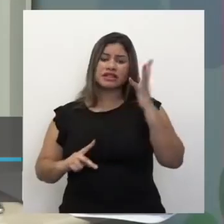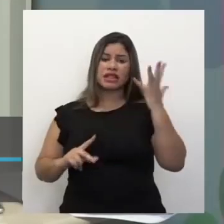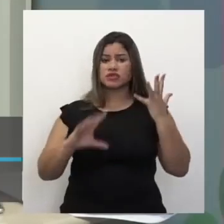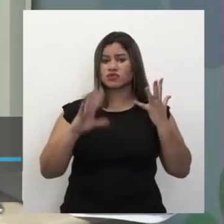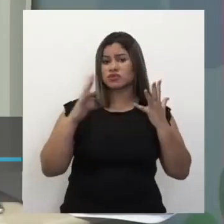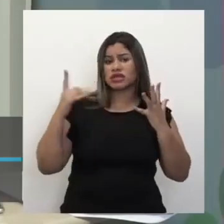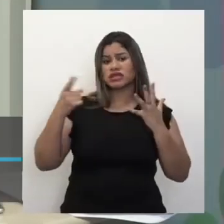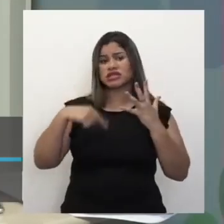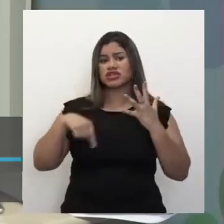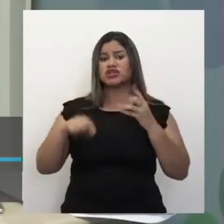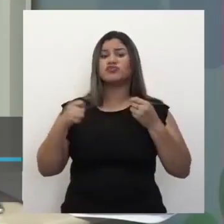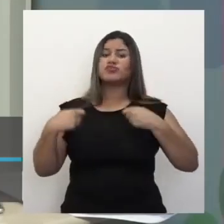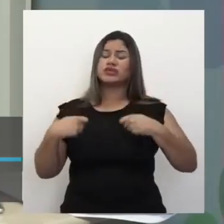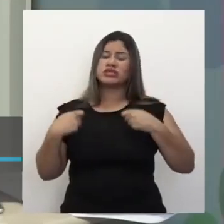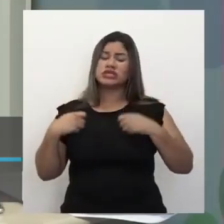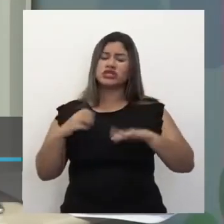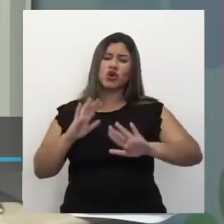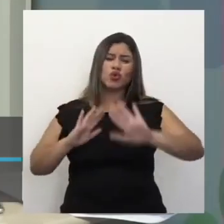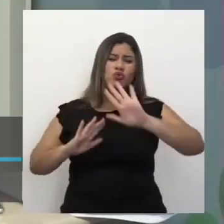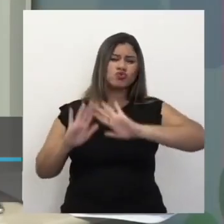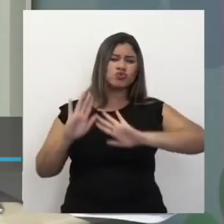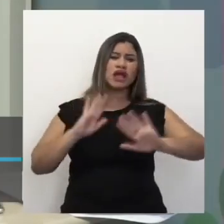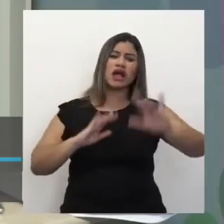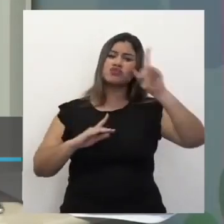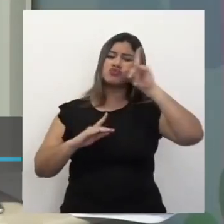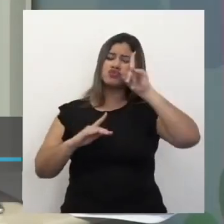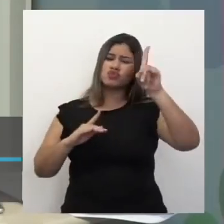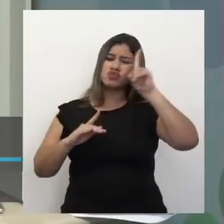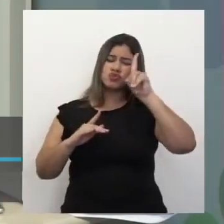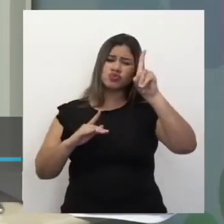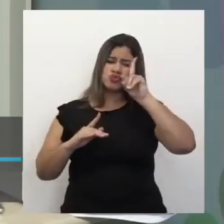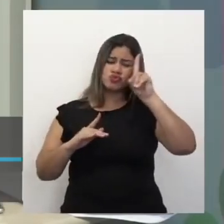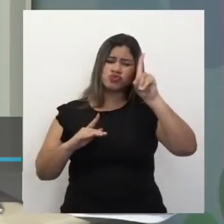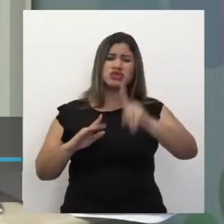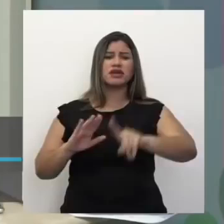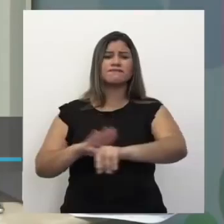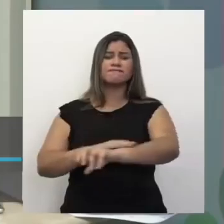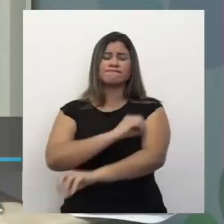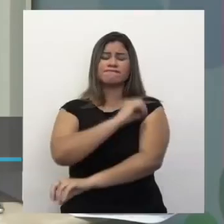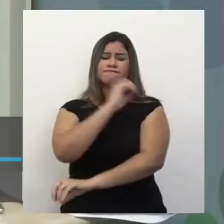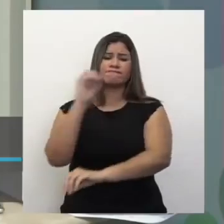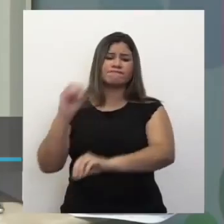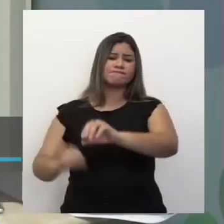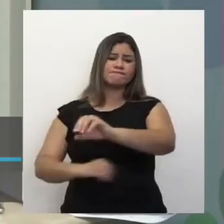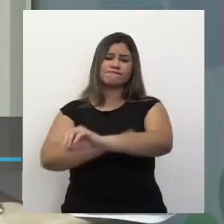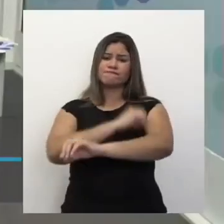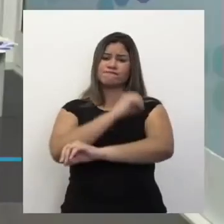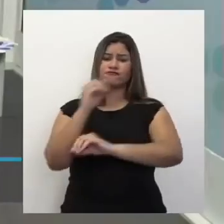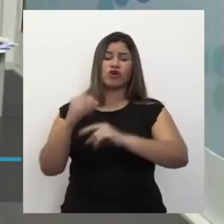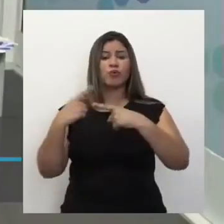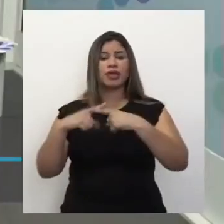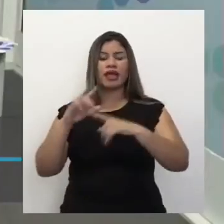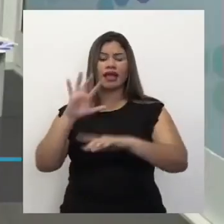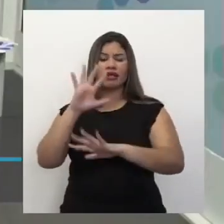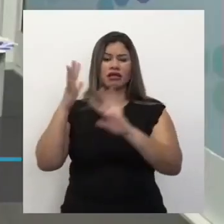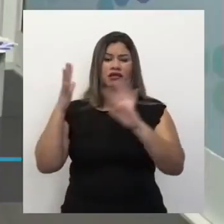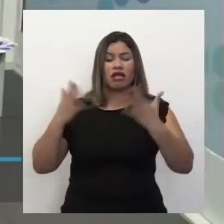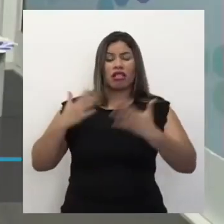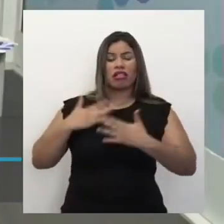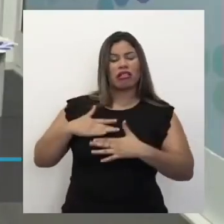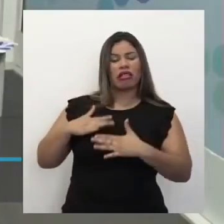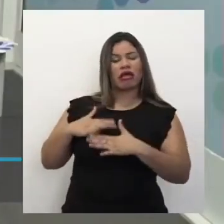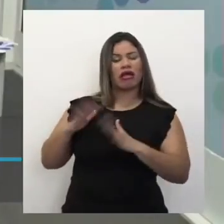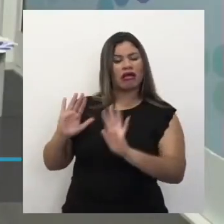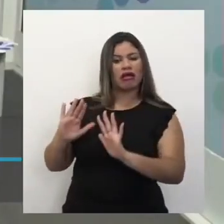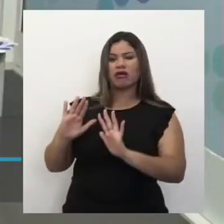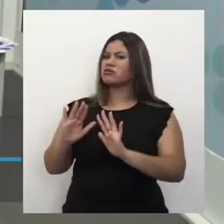deve tomar cuidado dia e noite, 24 horas, quando a gente faz isso. Porque a natureza não dorme, né? É verdade. O